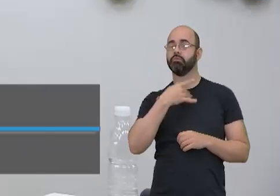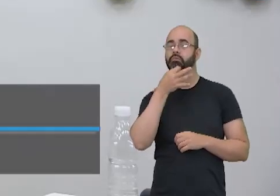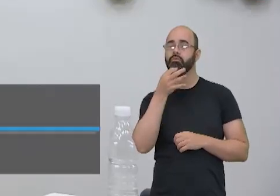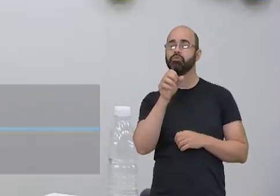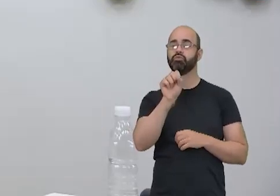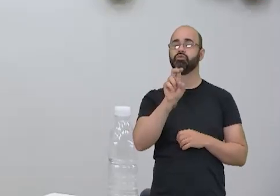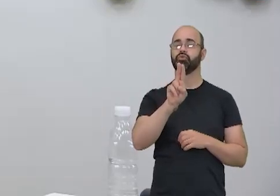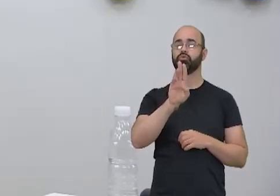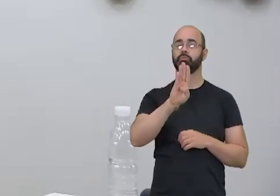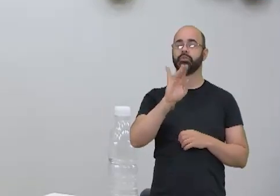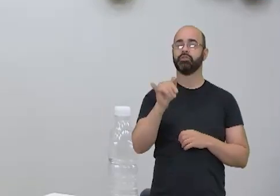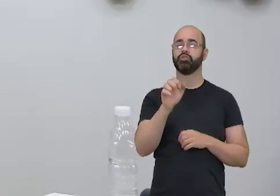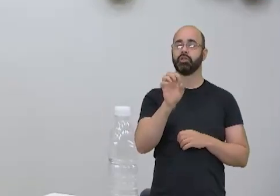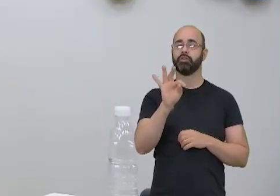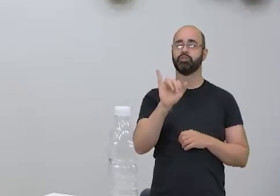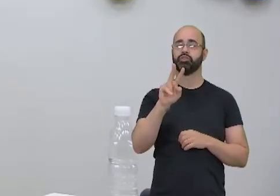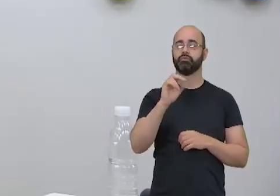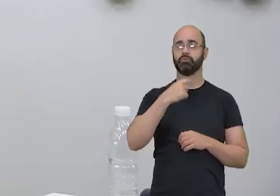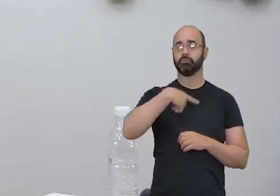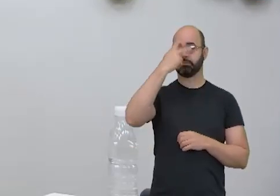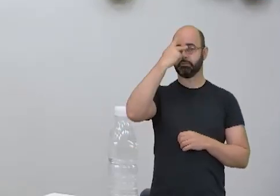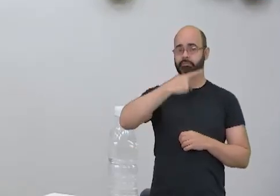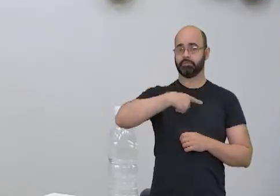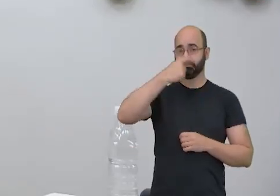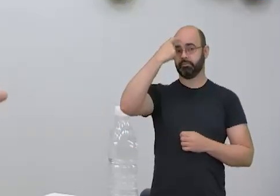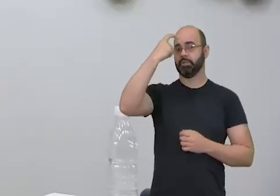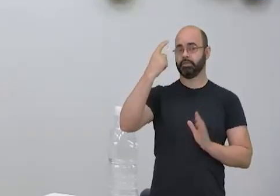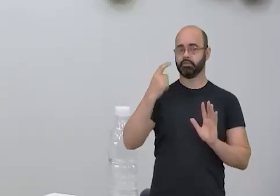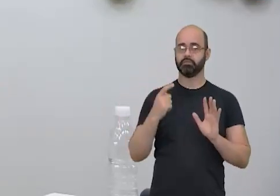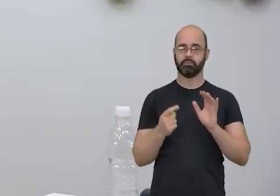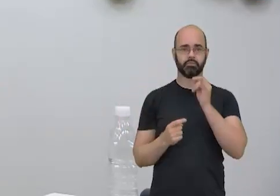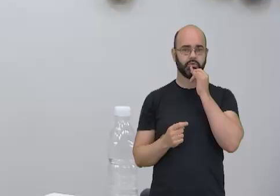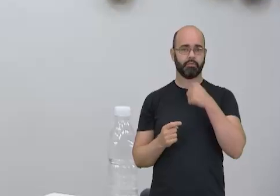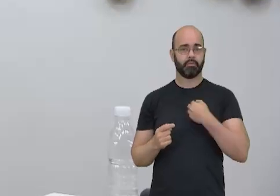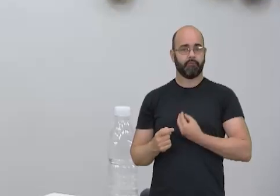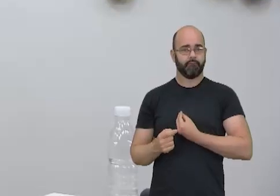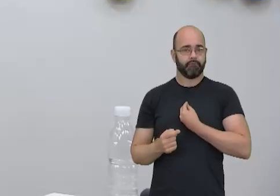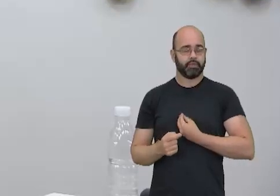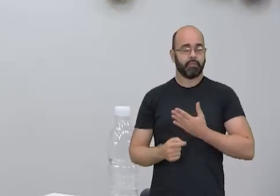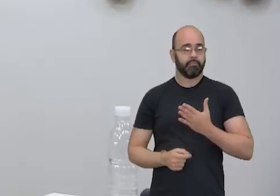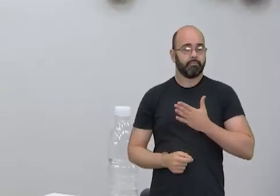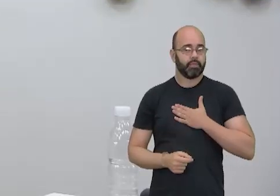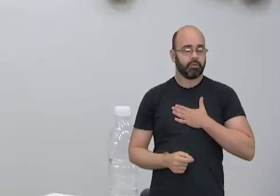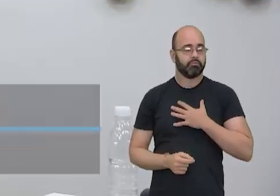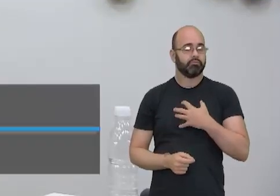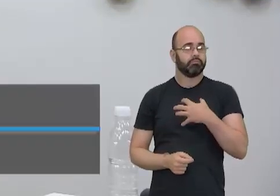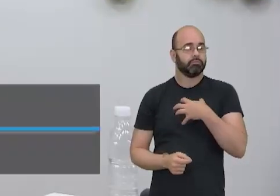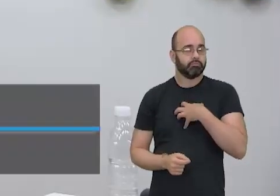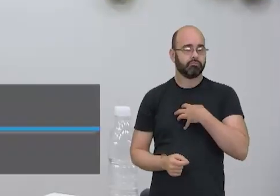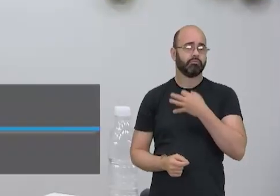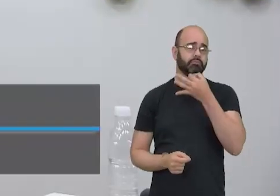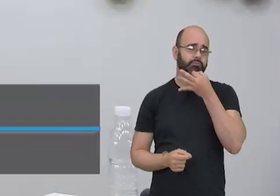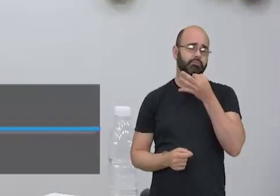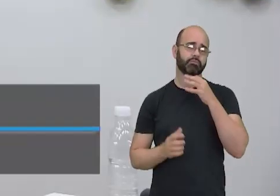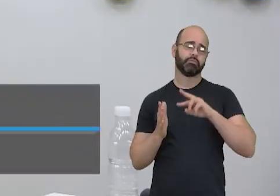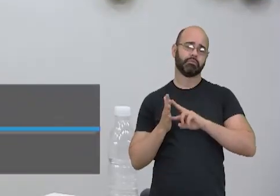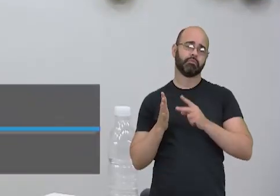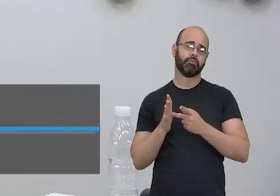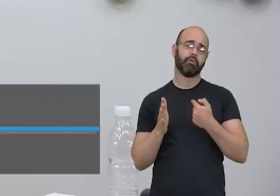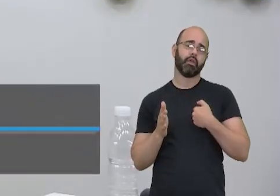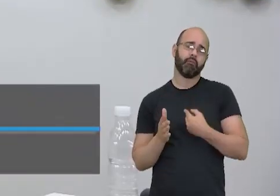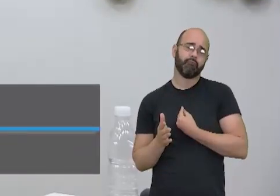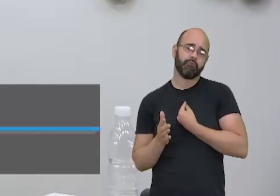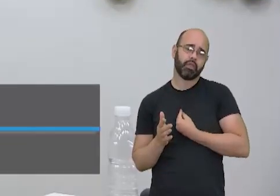Aquilo do meu interior, que eu penso a partir da minha vivência, tá? Então, a opinião é muito subjetiva, é aquilo a partir da minha